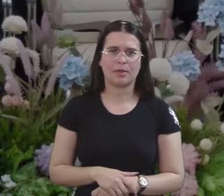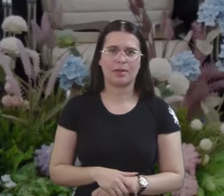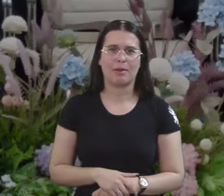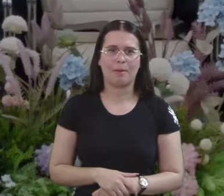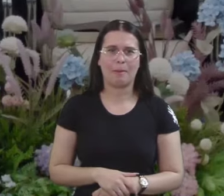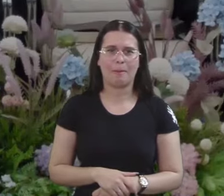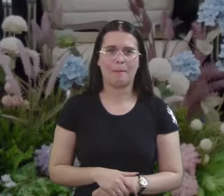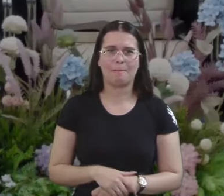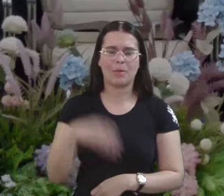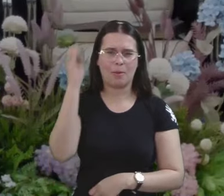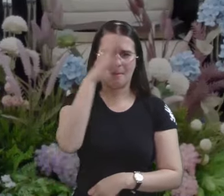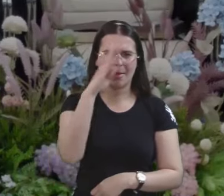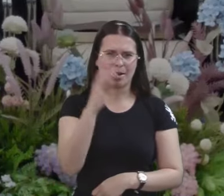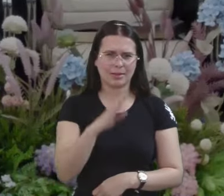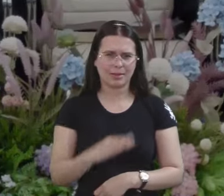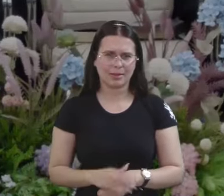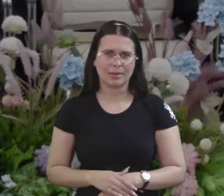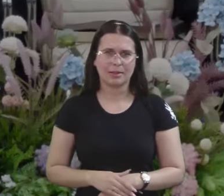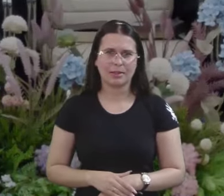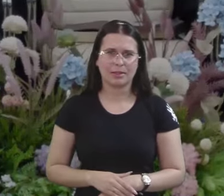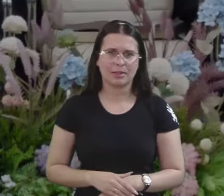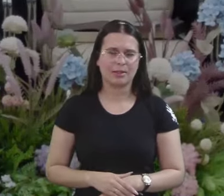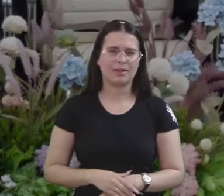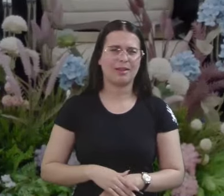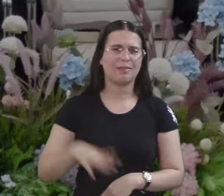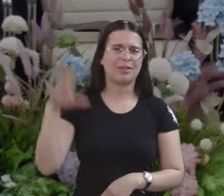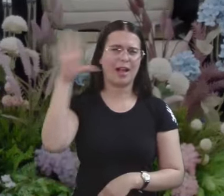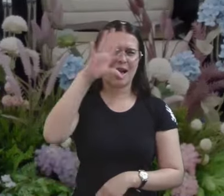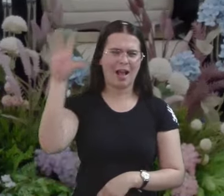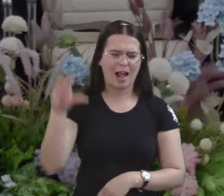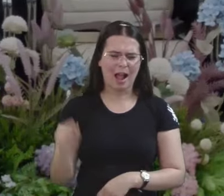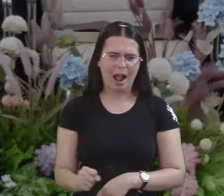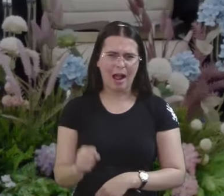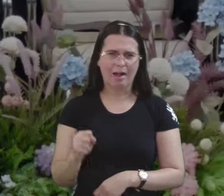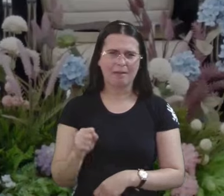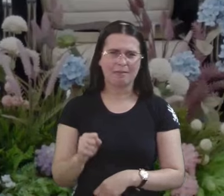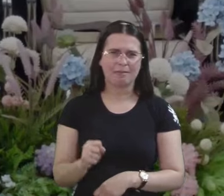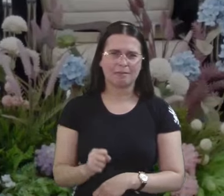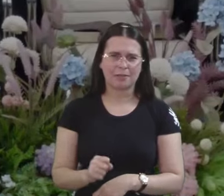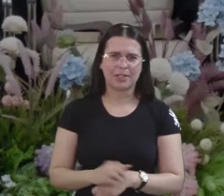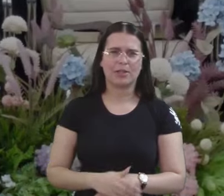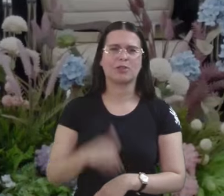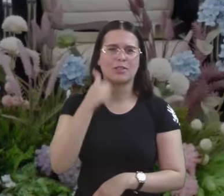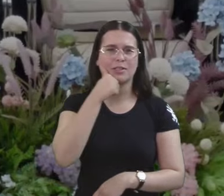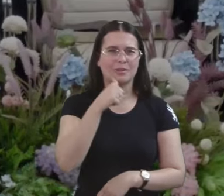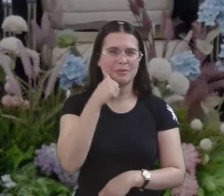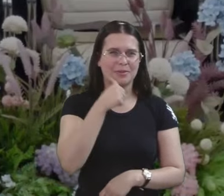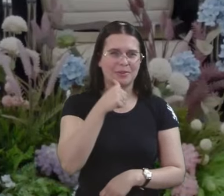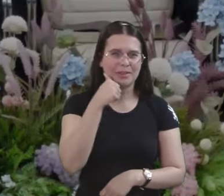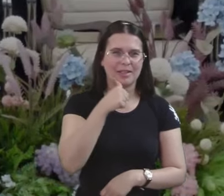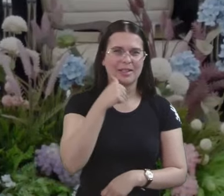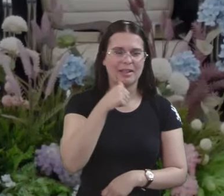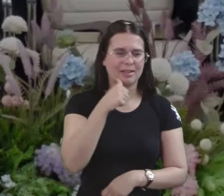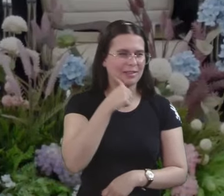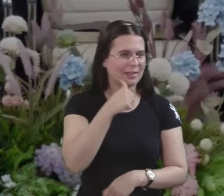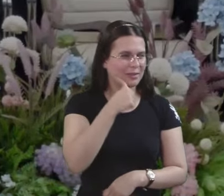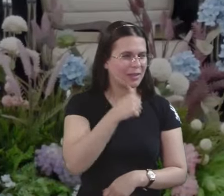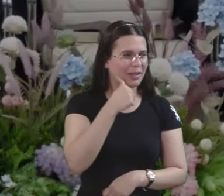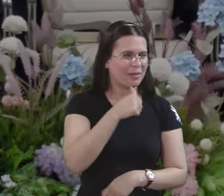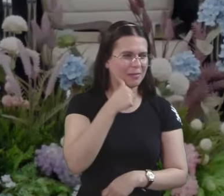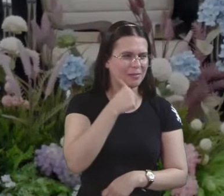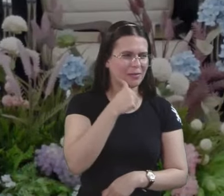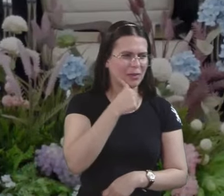africano. Aliás, nós evangelizamos a África, onde os demônios levitam, onde as mulheres são maltratadas, são sucateadas.